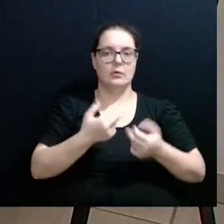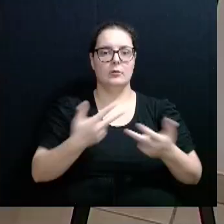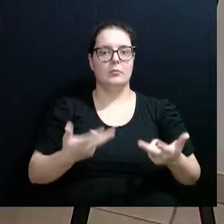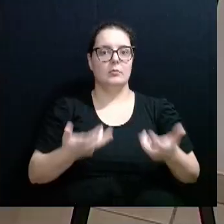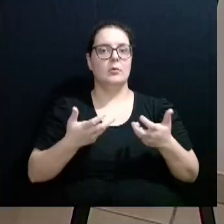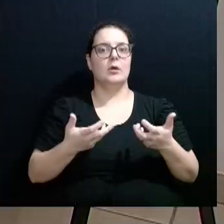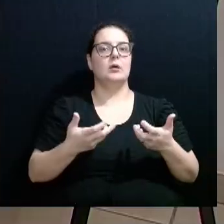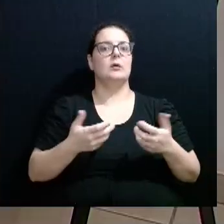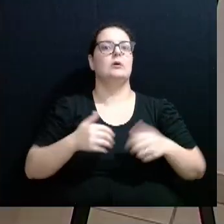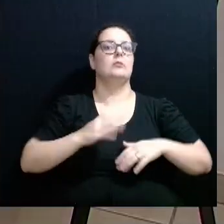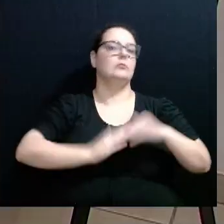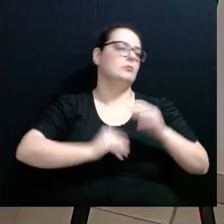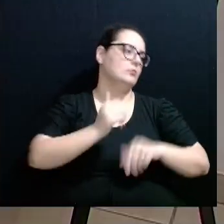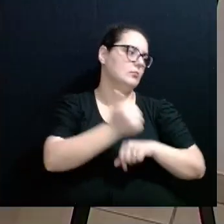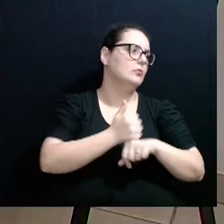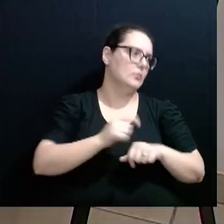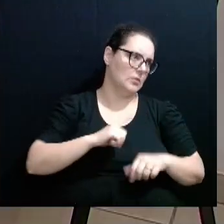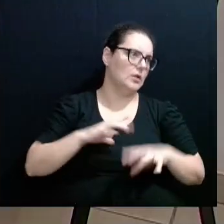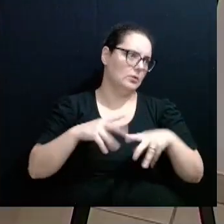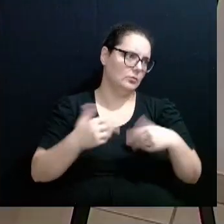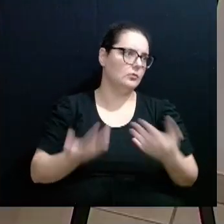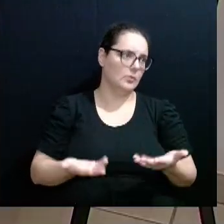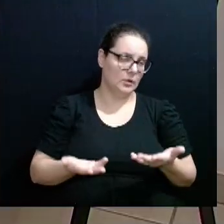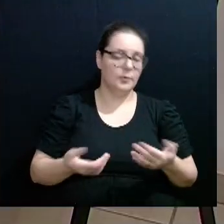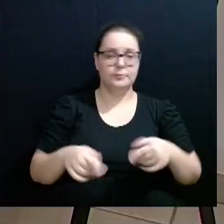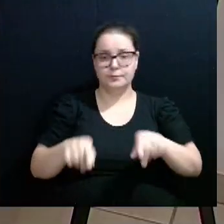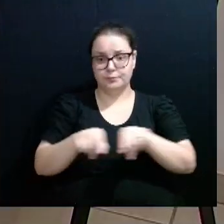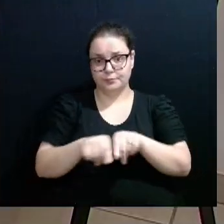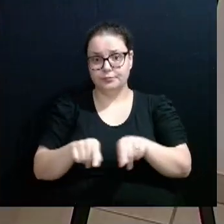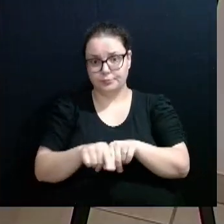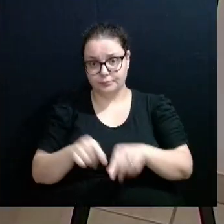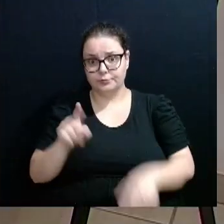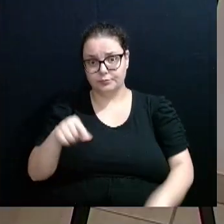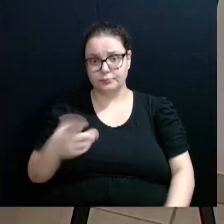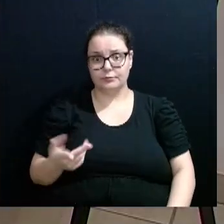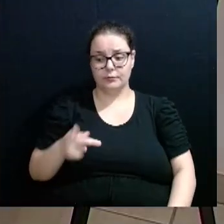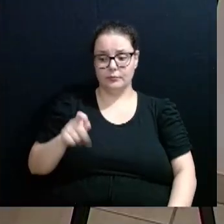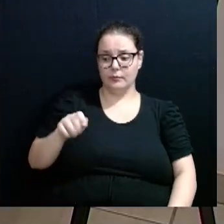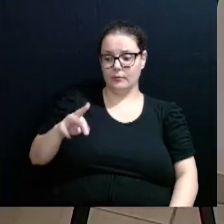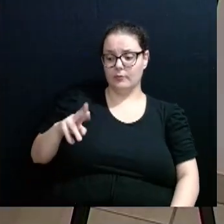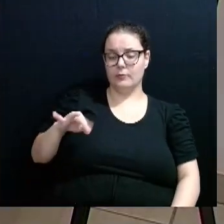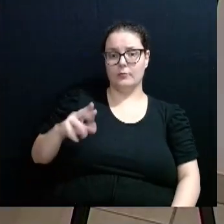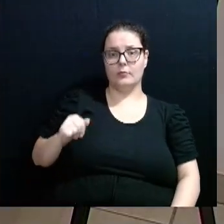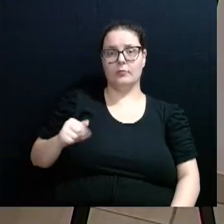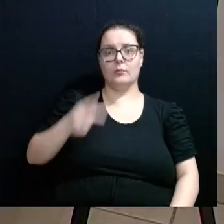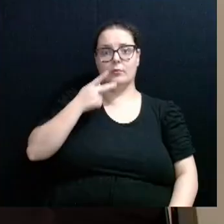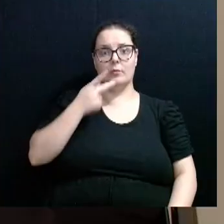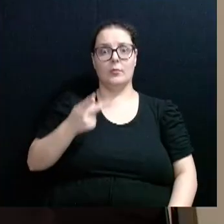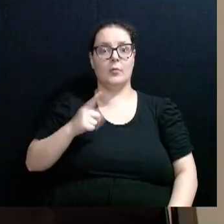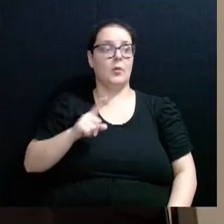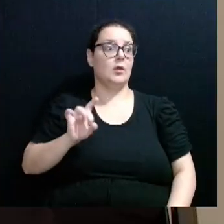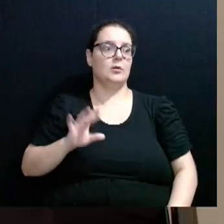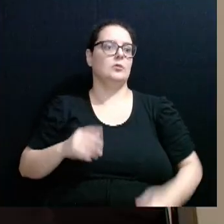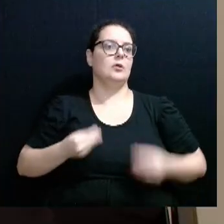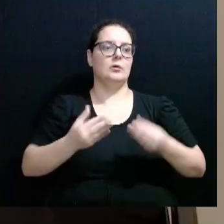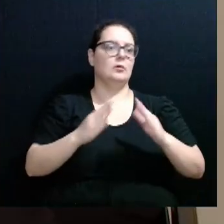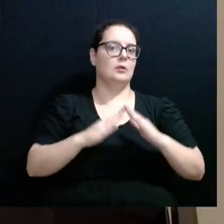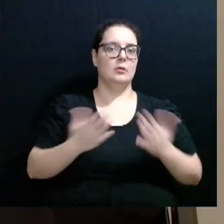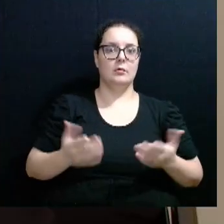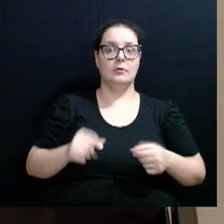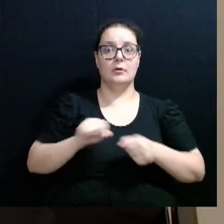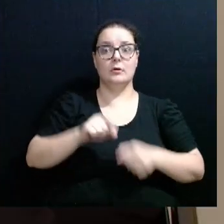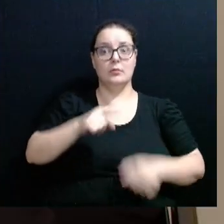Tem tudo isso. Porque também é aquilo que a Patrícia falou, não basta dar a moradia. A gente tem que fazer com que eles... eu